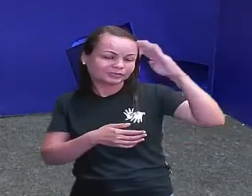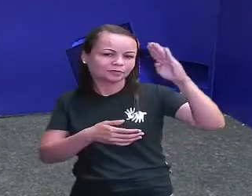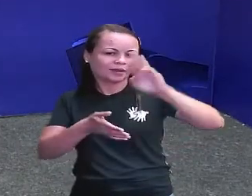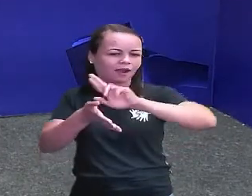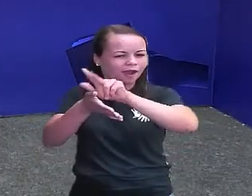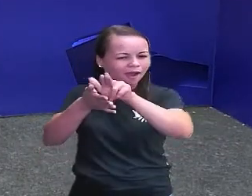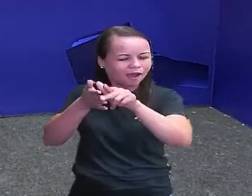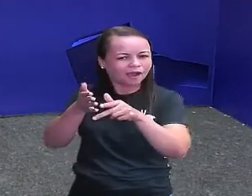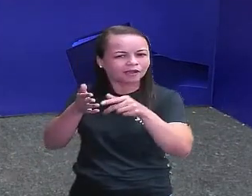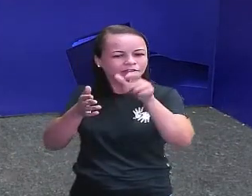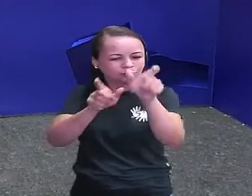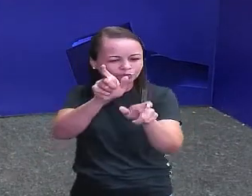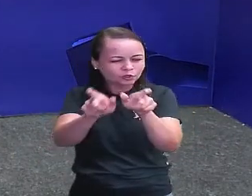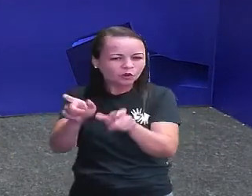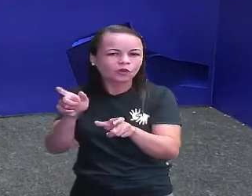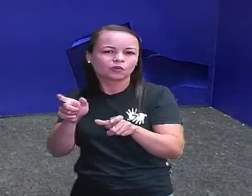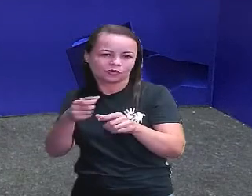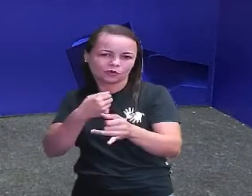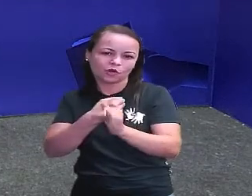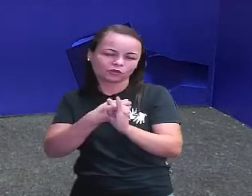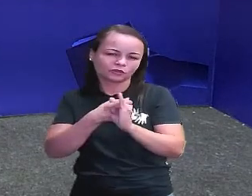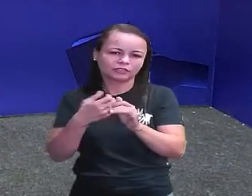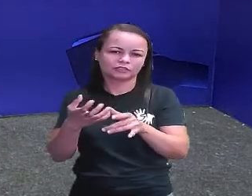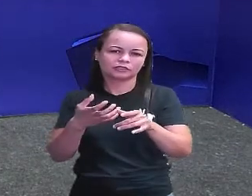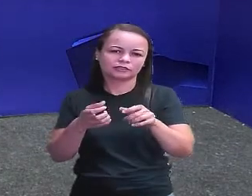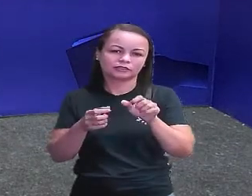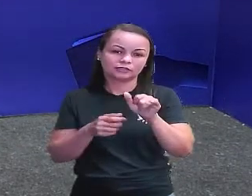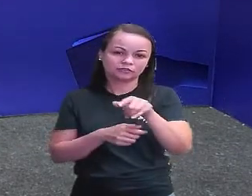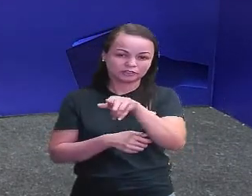e espero que vocês tenham gostado. Qualquer dúvida, estou